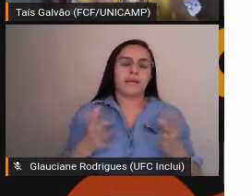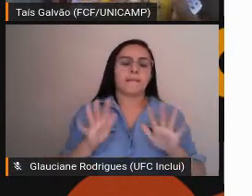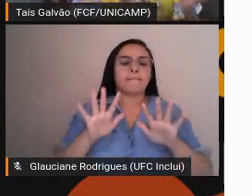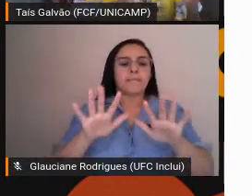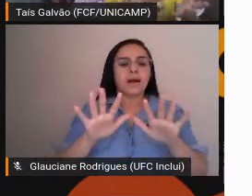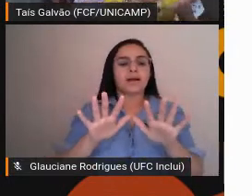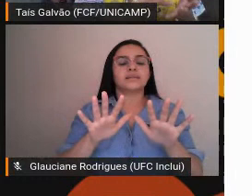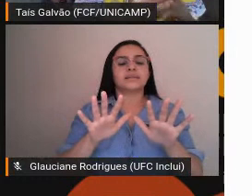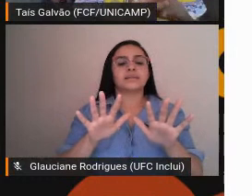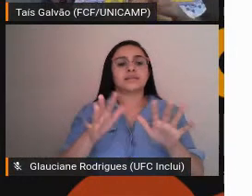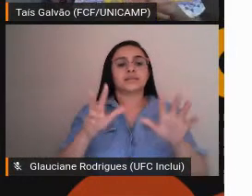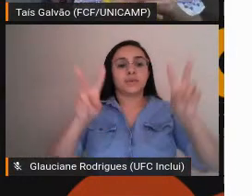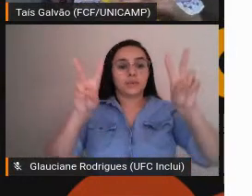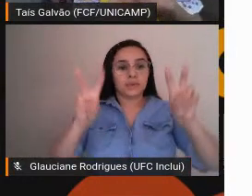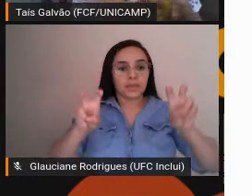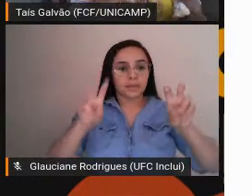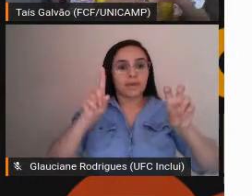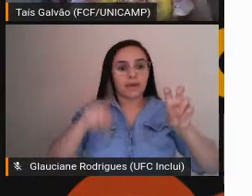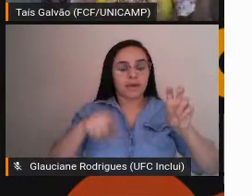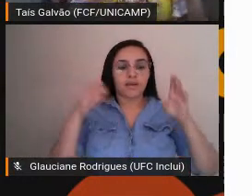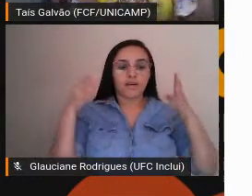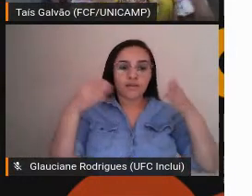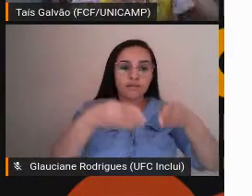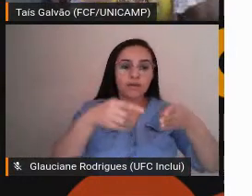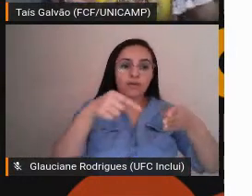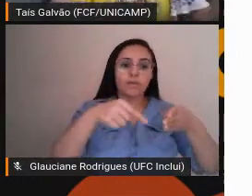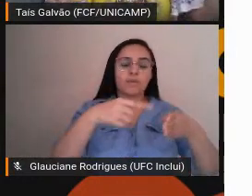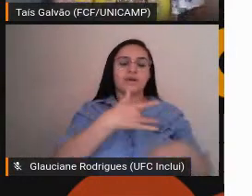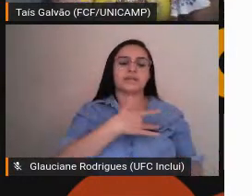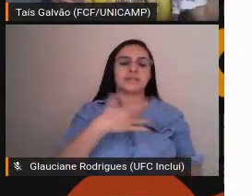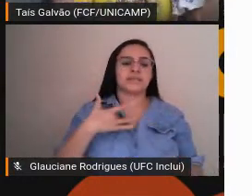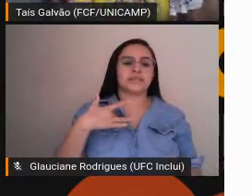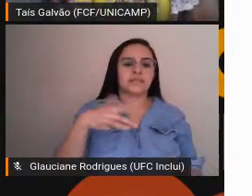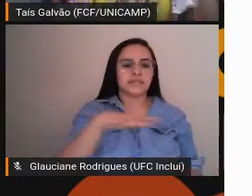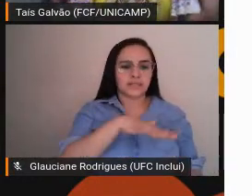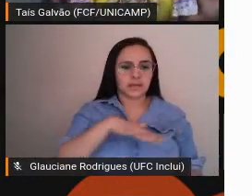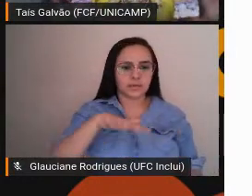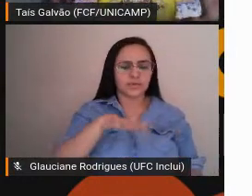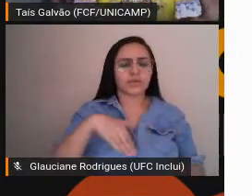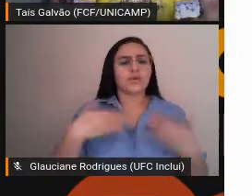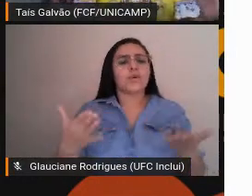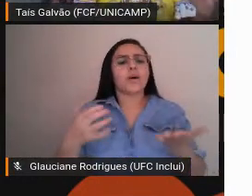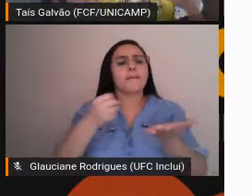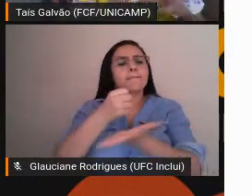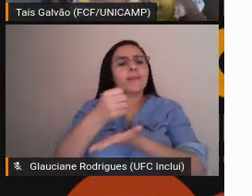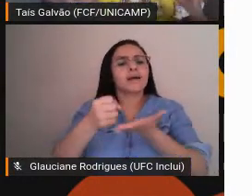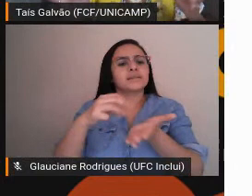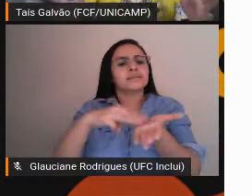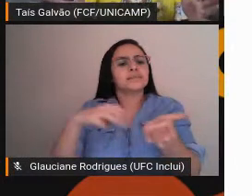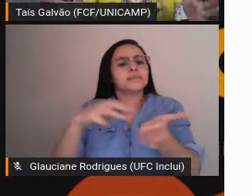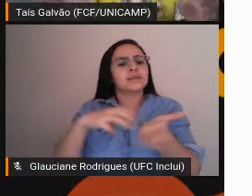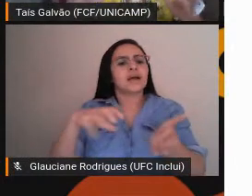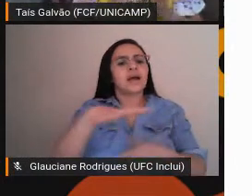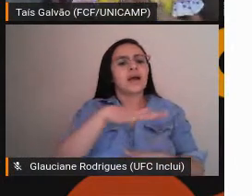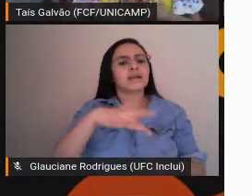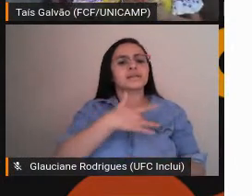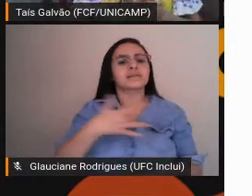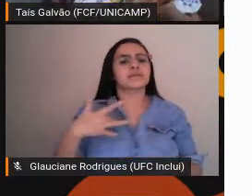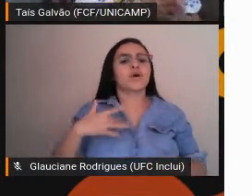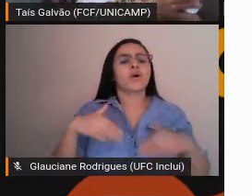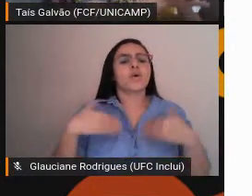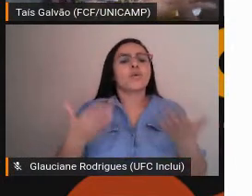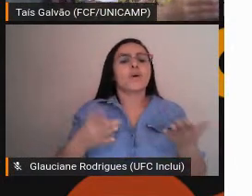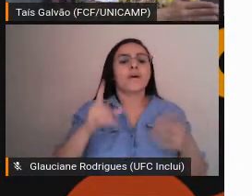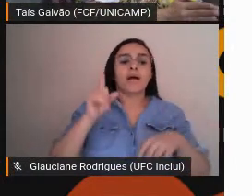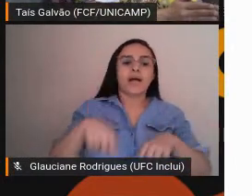estar aplicando aqui é voltado para a saúde, né? Então, o que seria a base metodológica na área da saúde? É a epidemiologia.